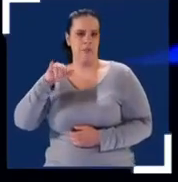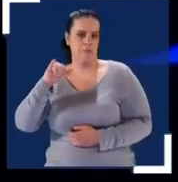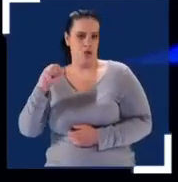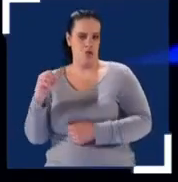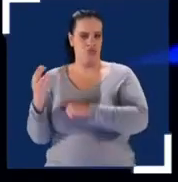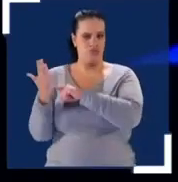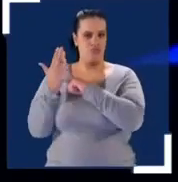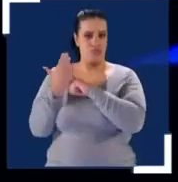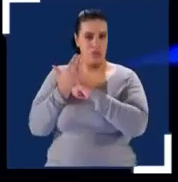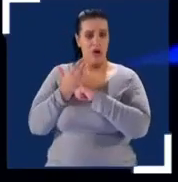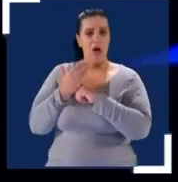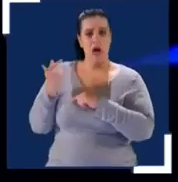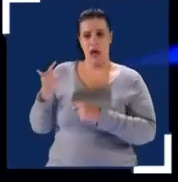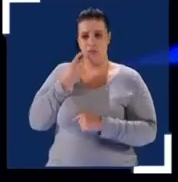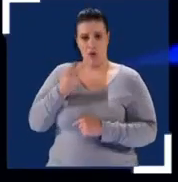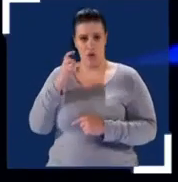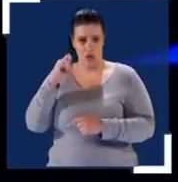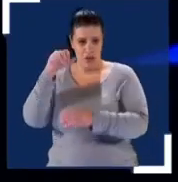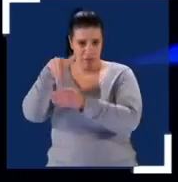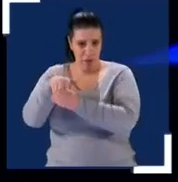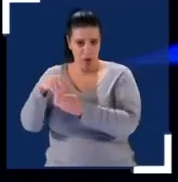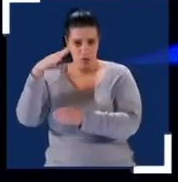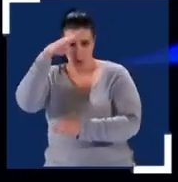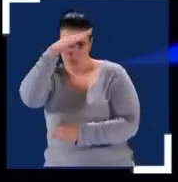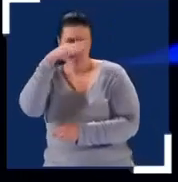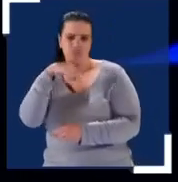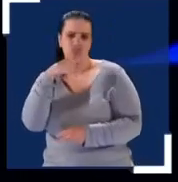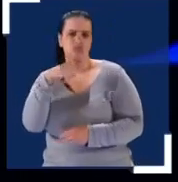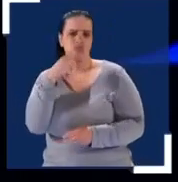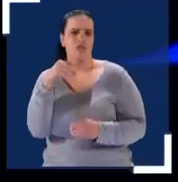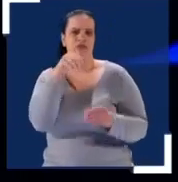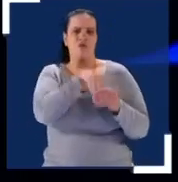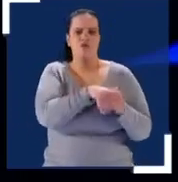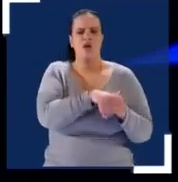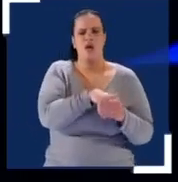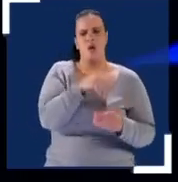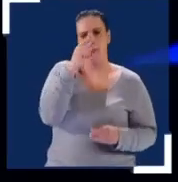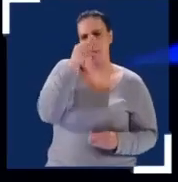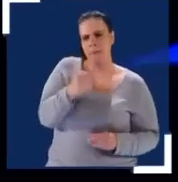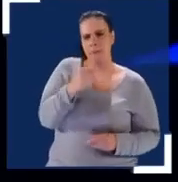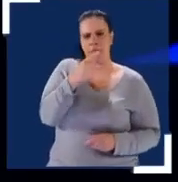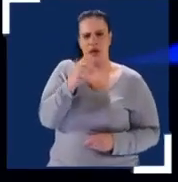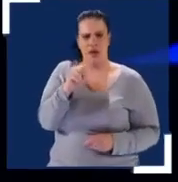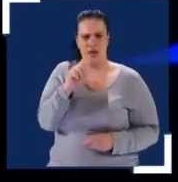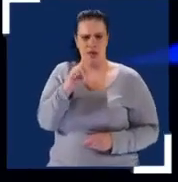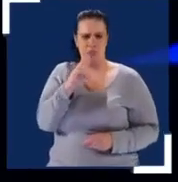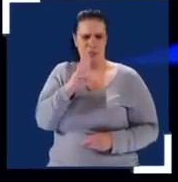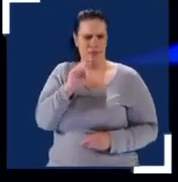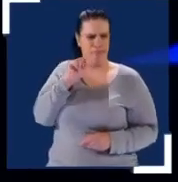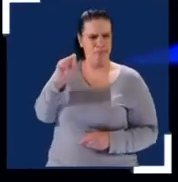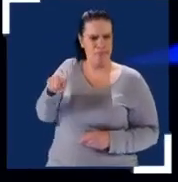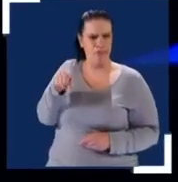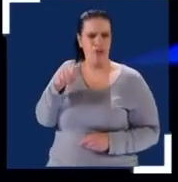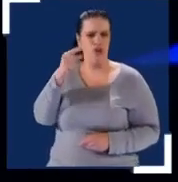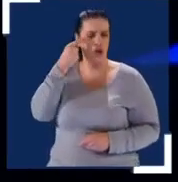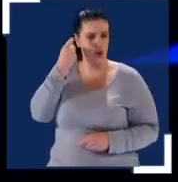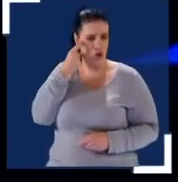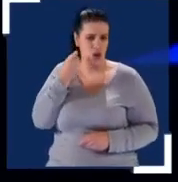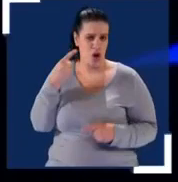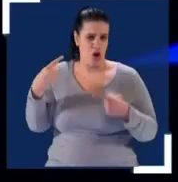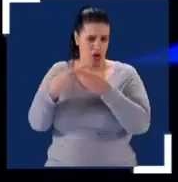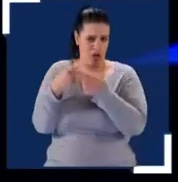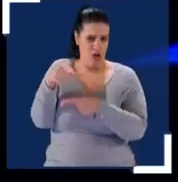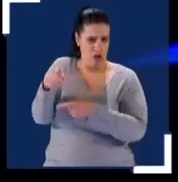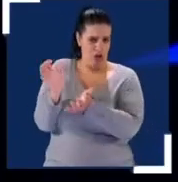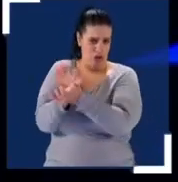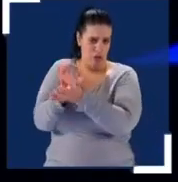ele diz que quem vota em Jair Bolsonaro não vota no PSDB, atacando aí o seu rival João Dória, que é do